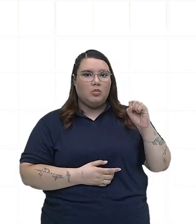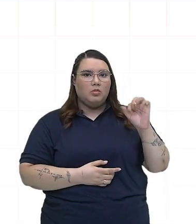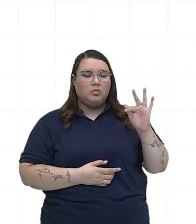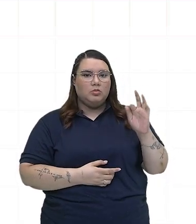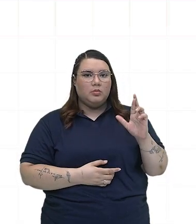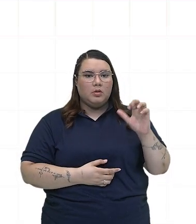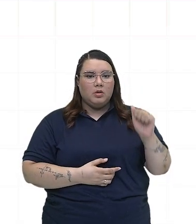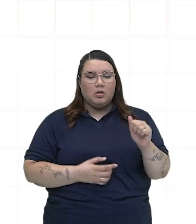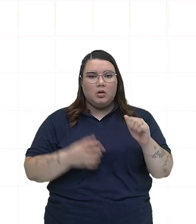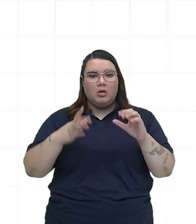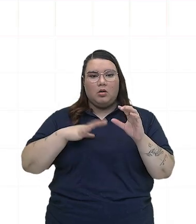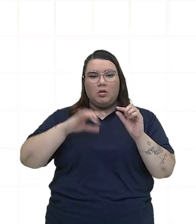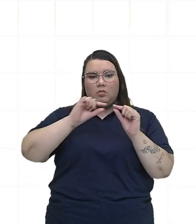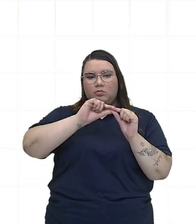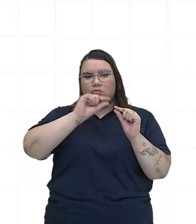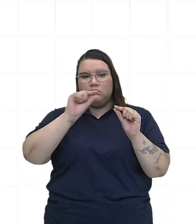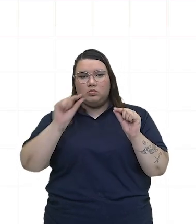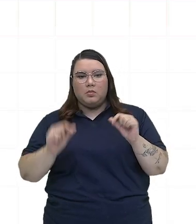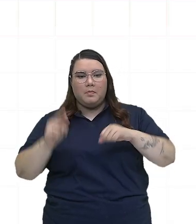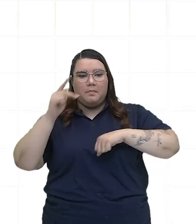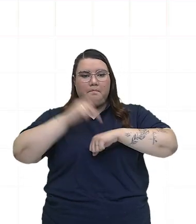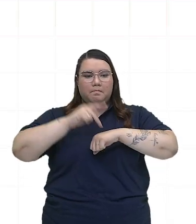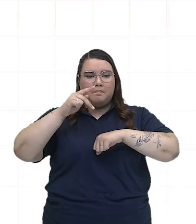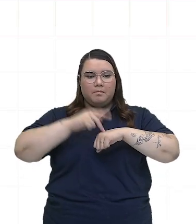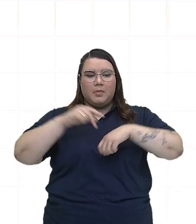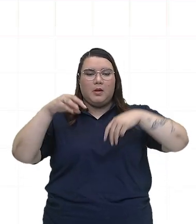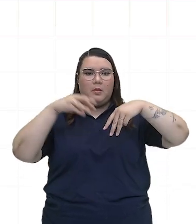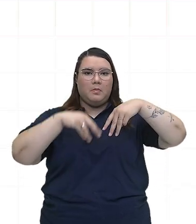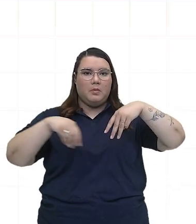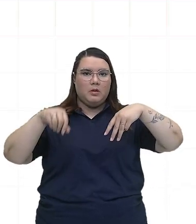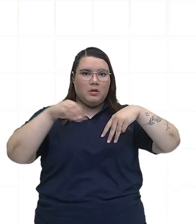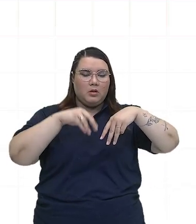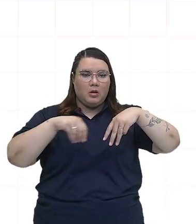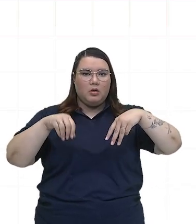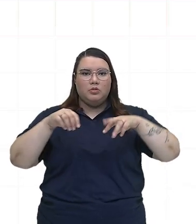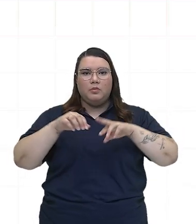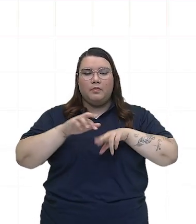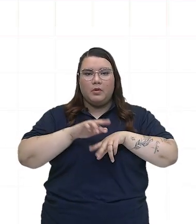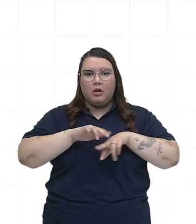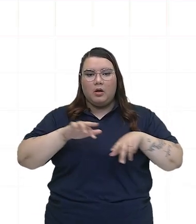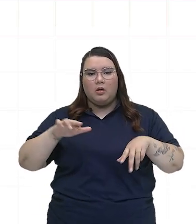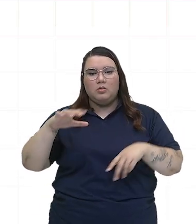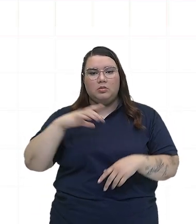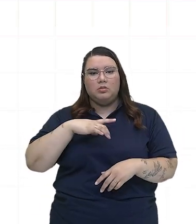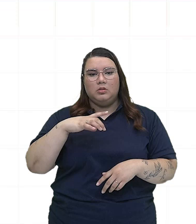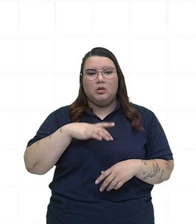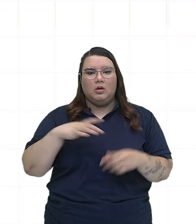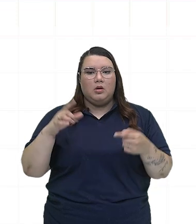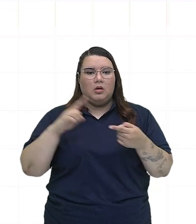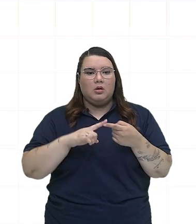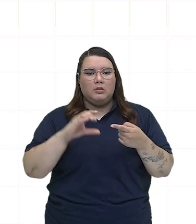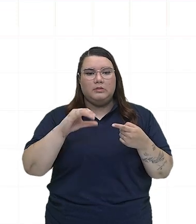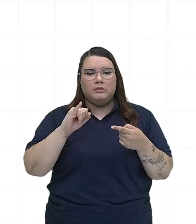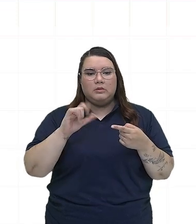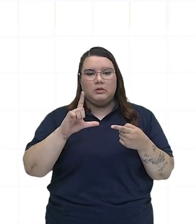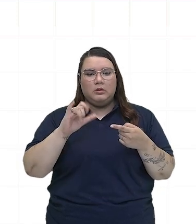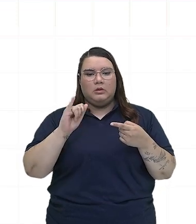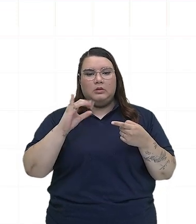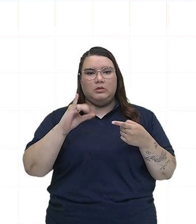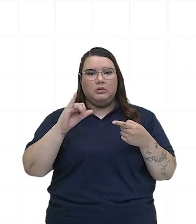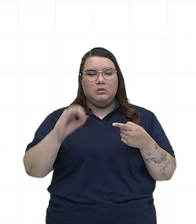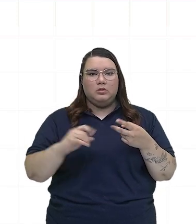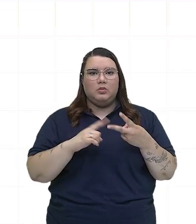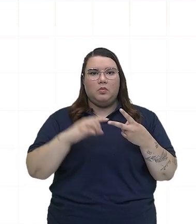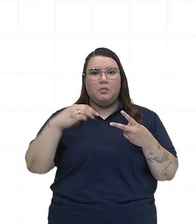ela é constituída ali de rochas e minerais, onde tem a presença de silício, de magnésio e